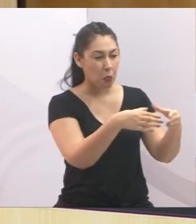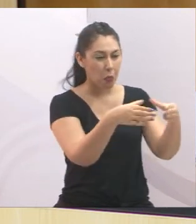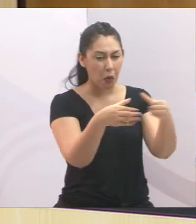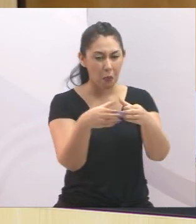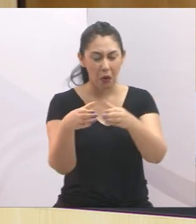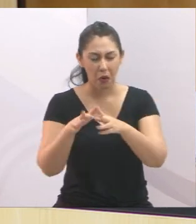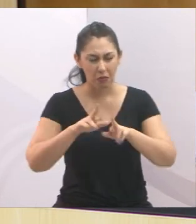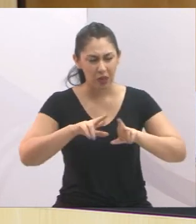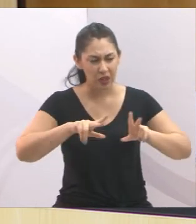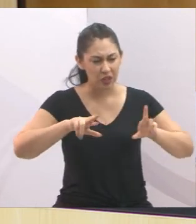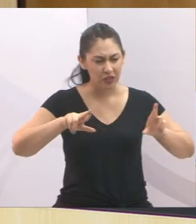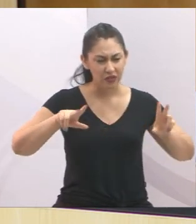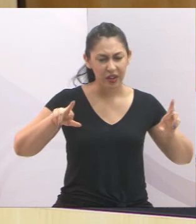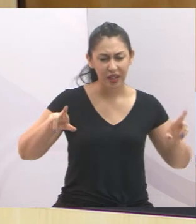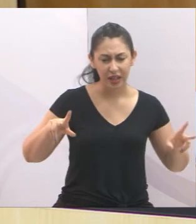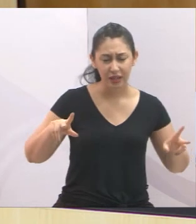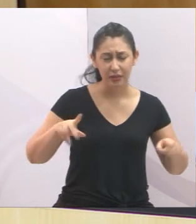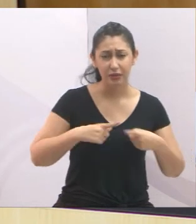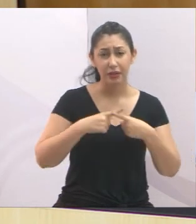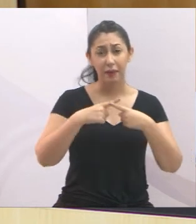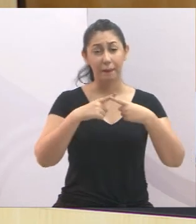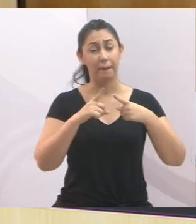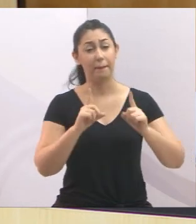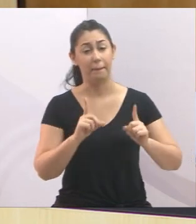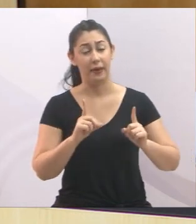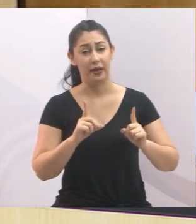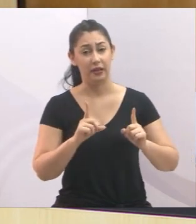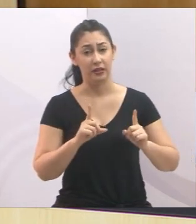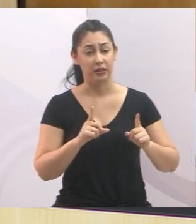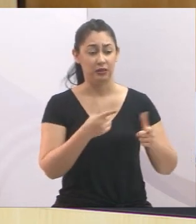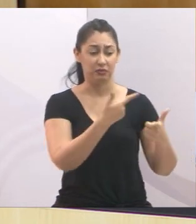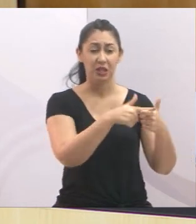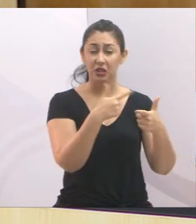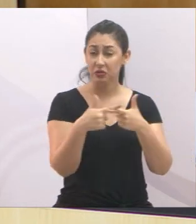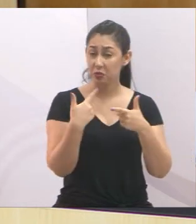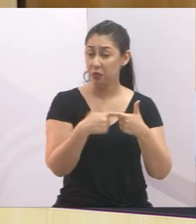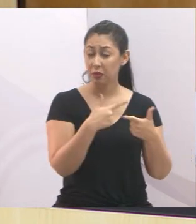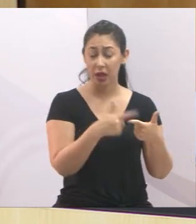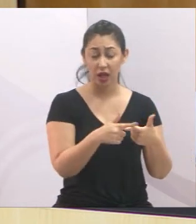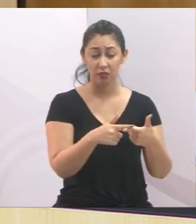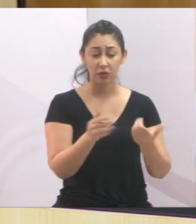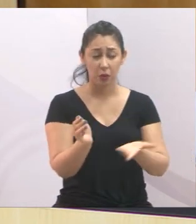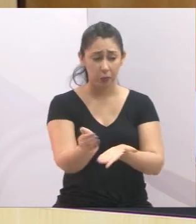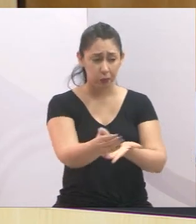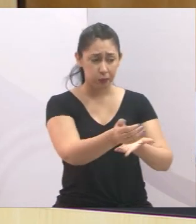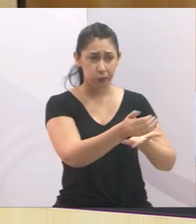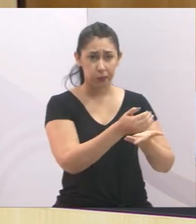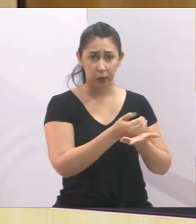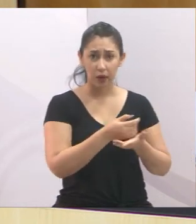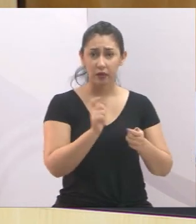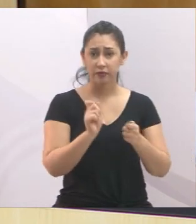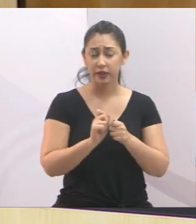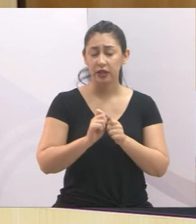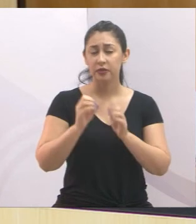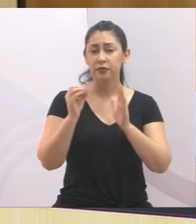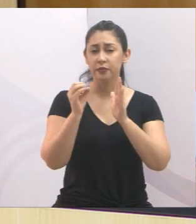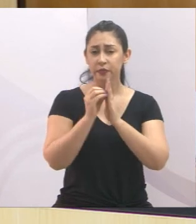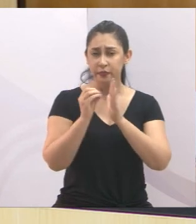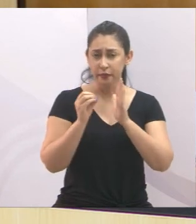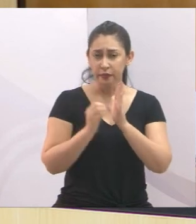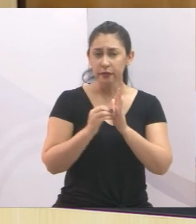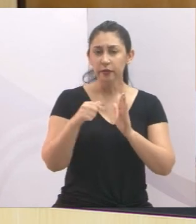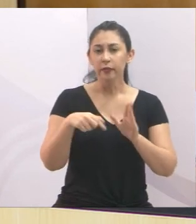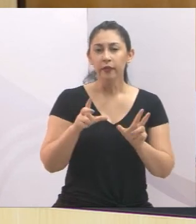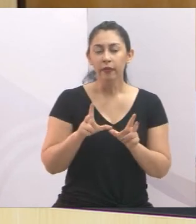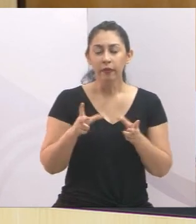inerente à diretoria, as identificações dessas ocorrências foram levantadas através de ofícios da Casa